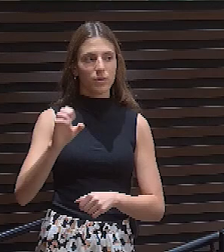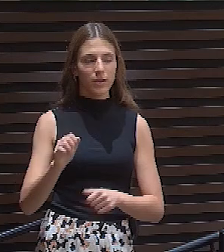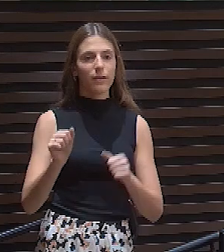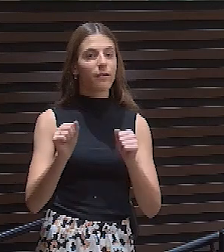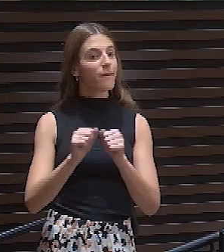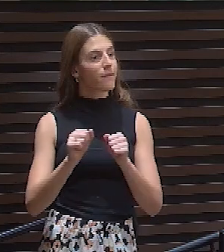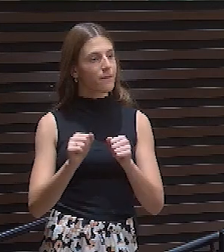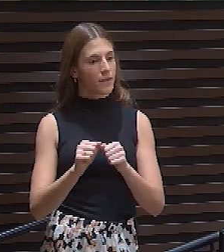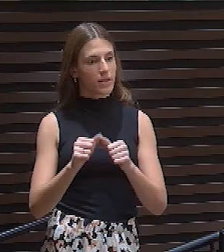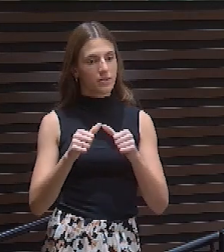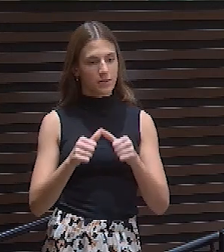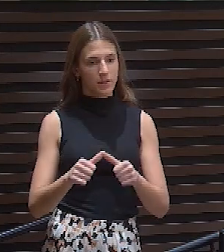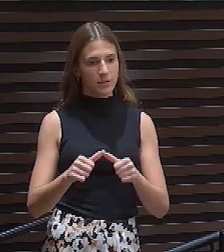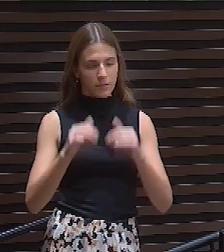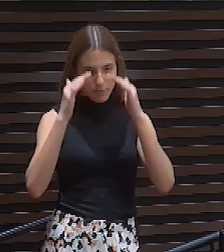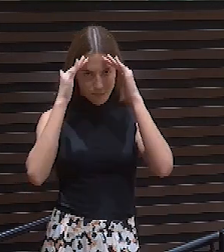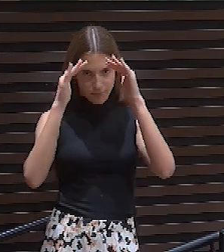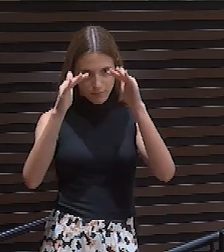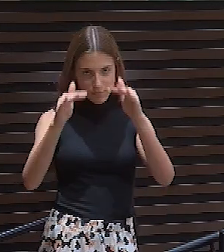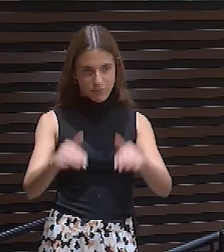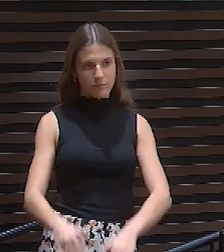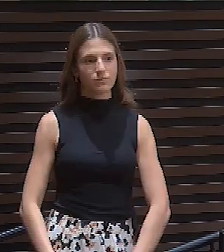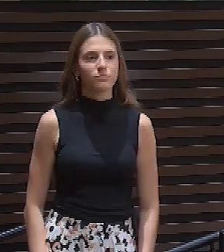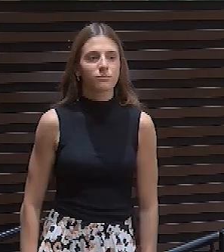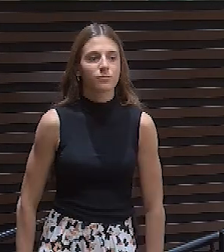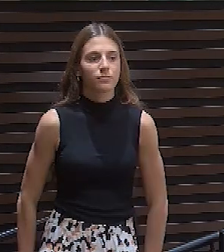fez assim.